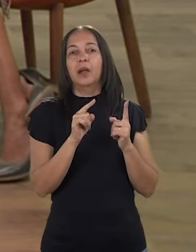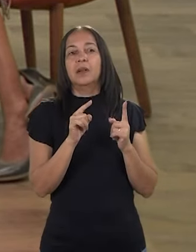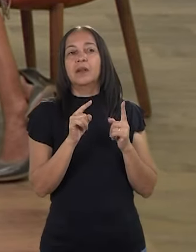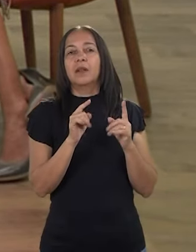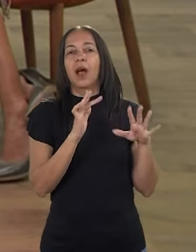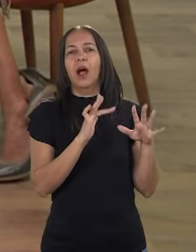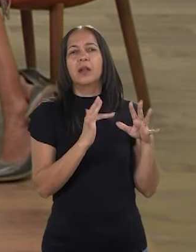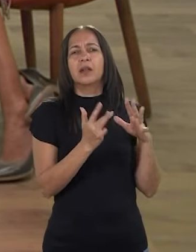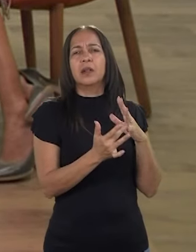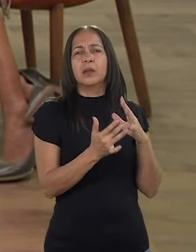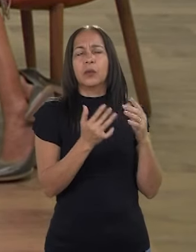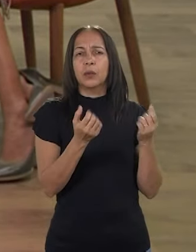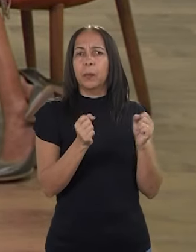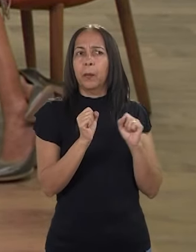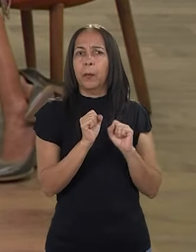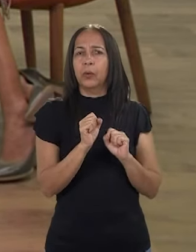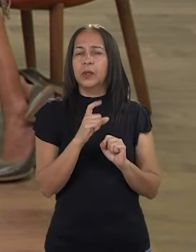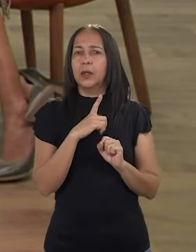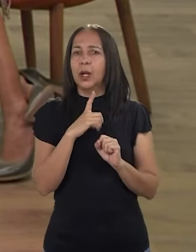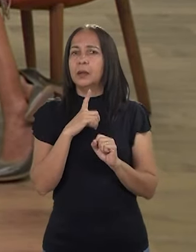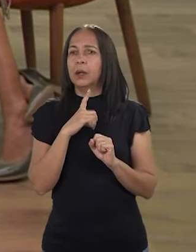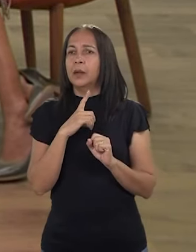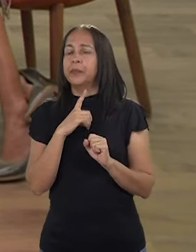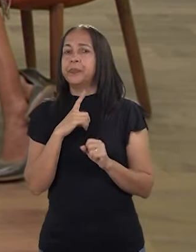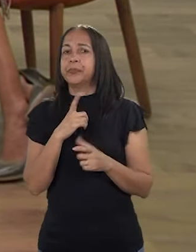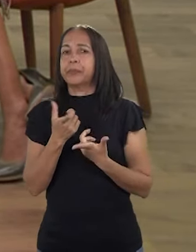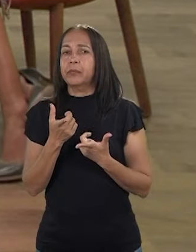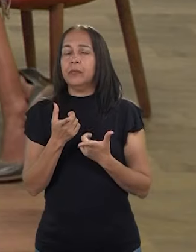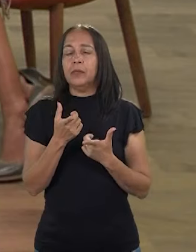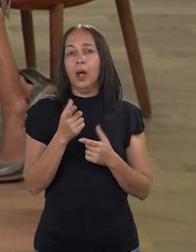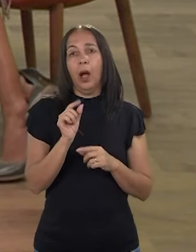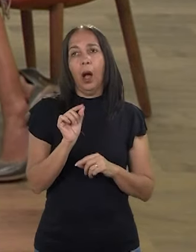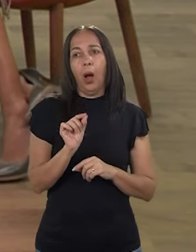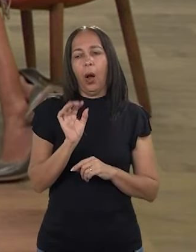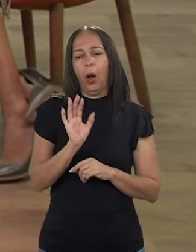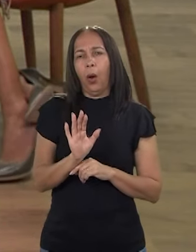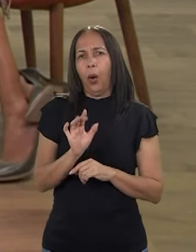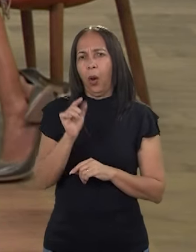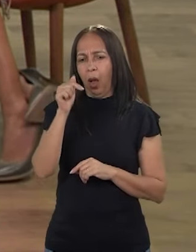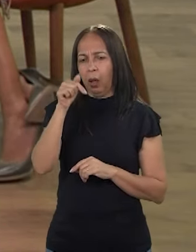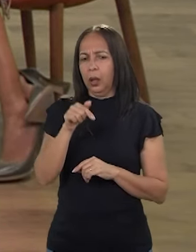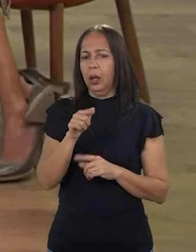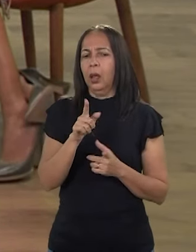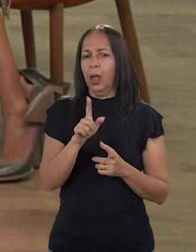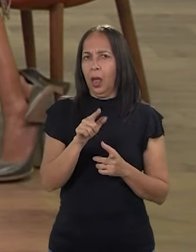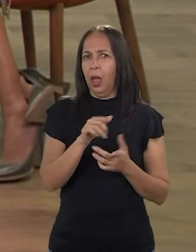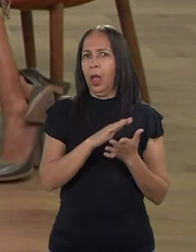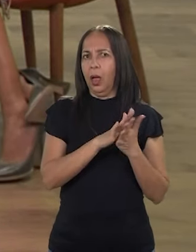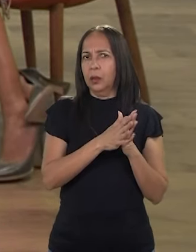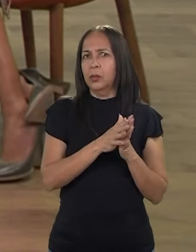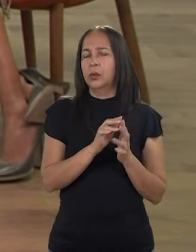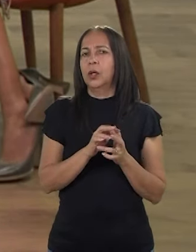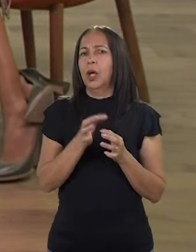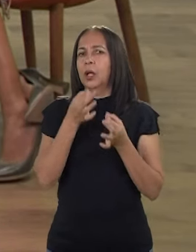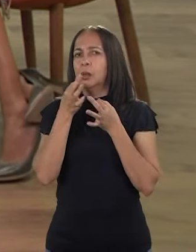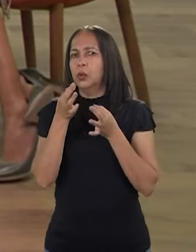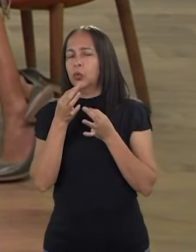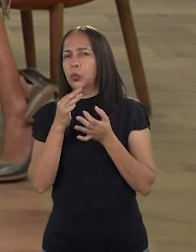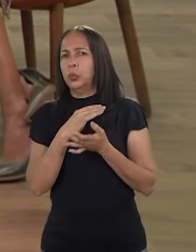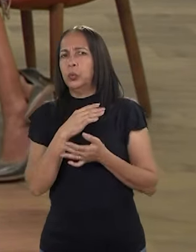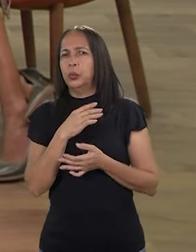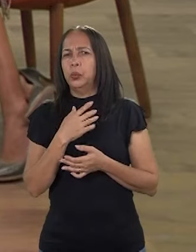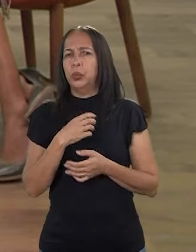sociais as bigtechs poderiam tomar ações mais enérgicas para ó aqui é um caso de racismo aqui é um caso de discurso